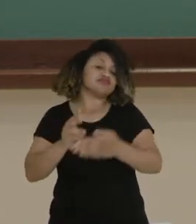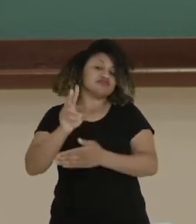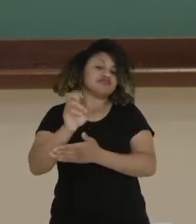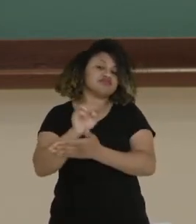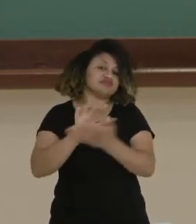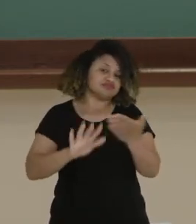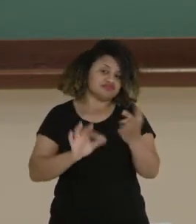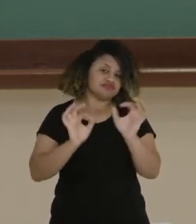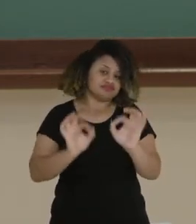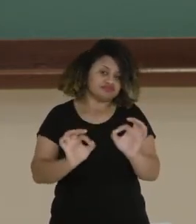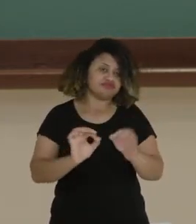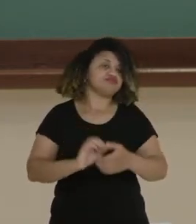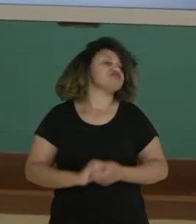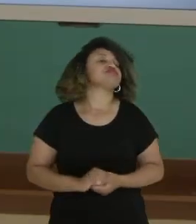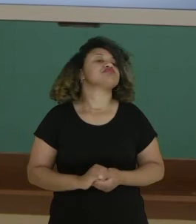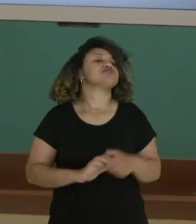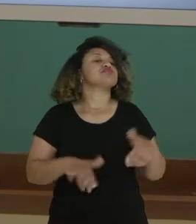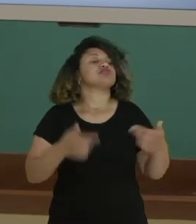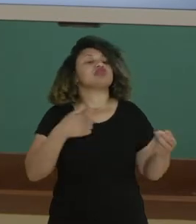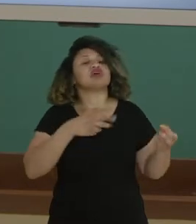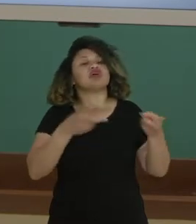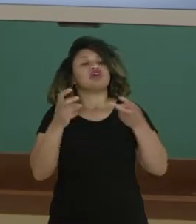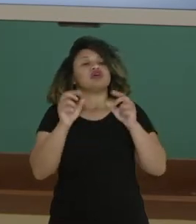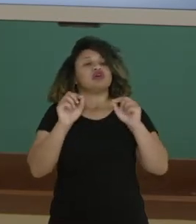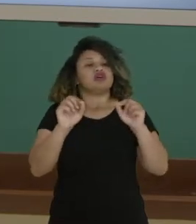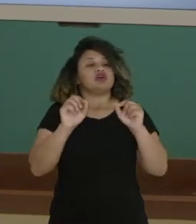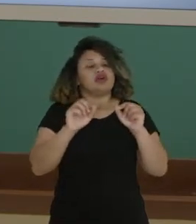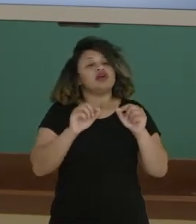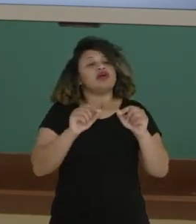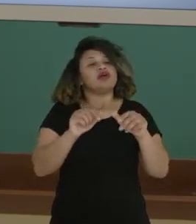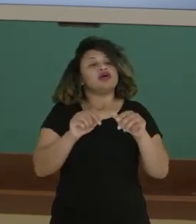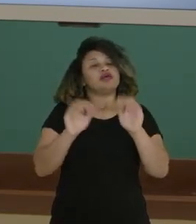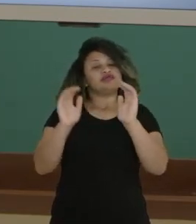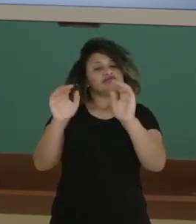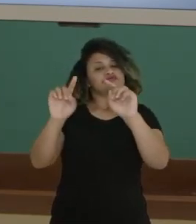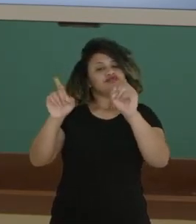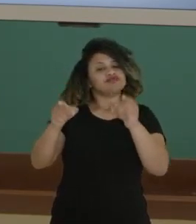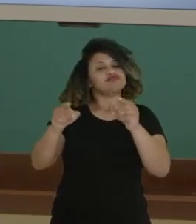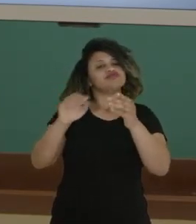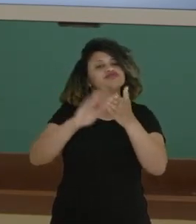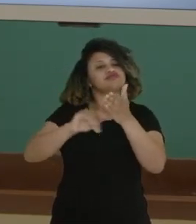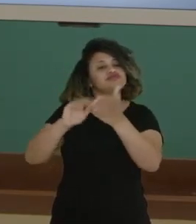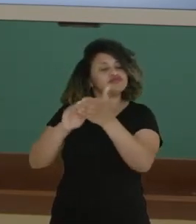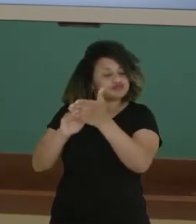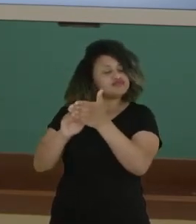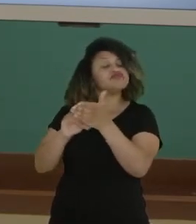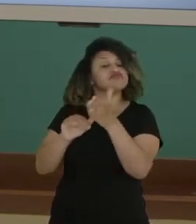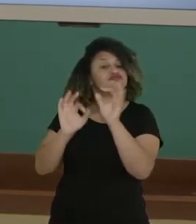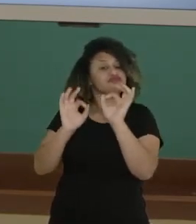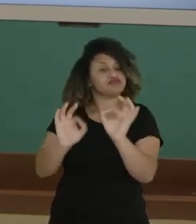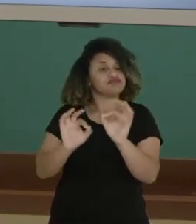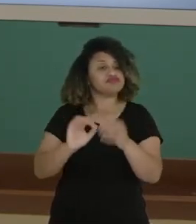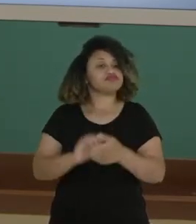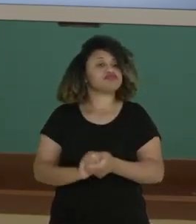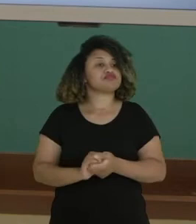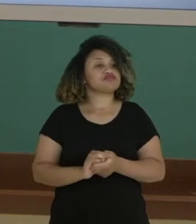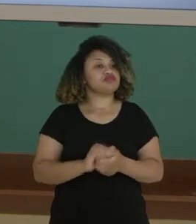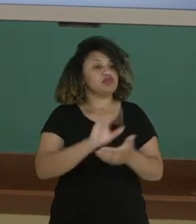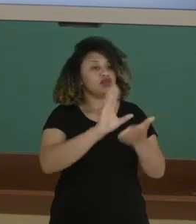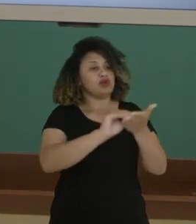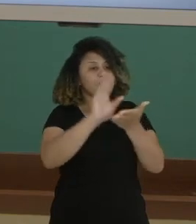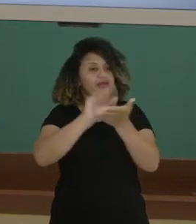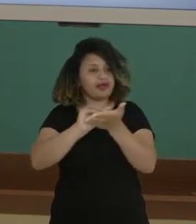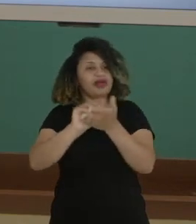sua conta, tá bom? Então, olha lá. Primeiro vamos libertar esses numerinhos aí do parênteses, tá bom? Então, copia,